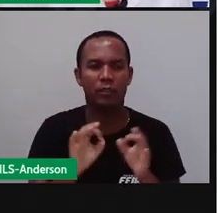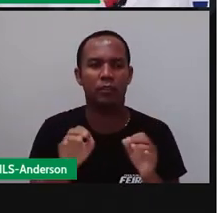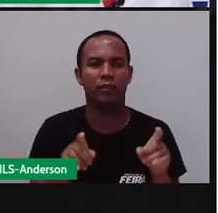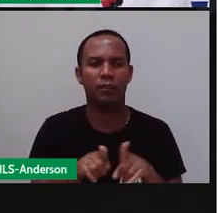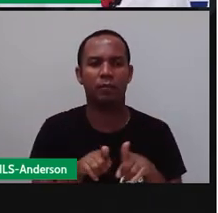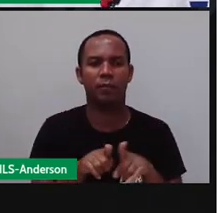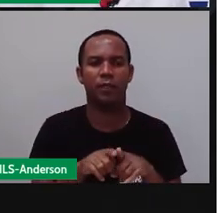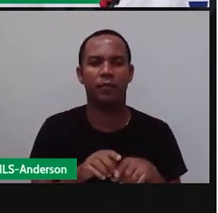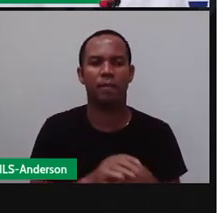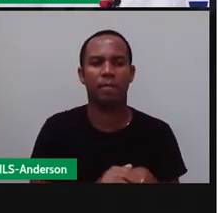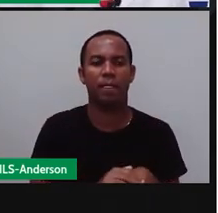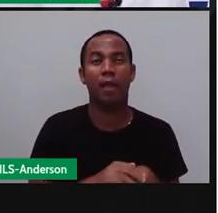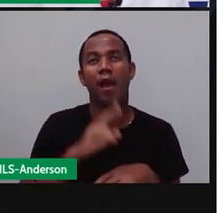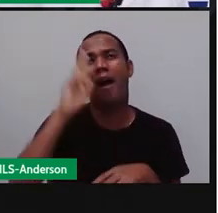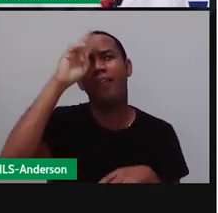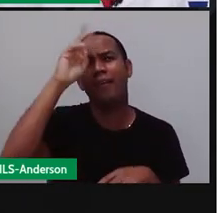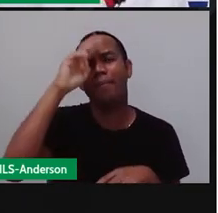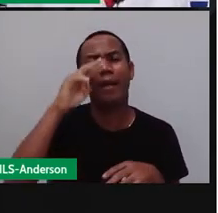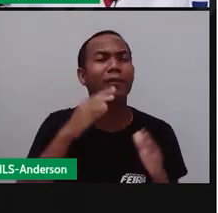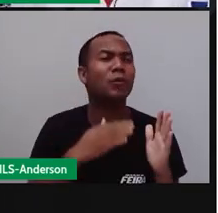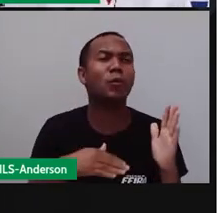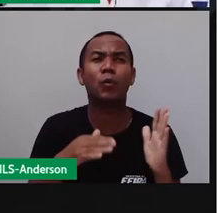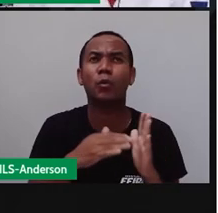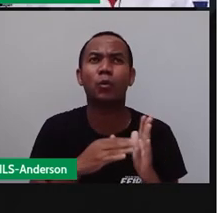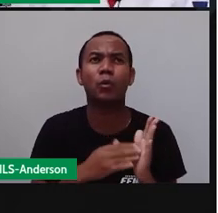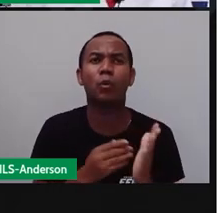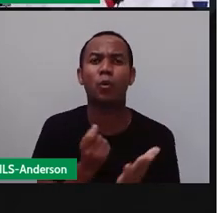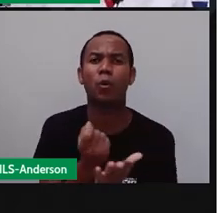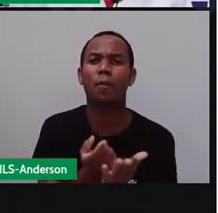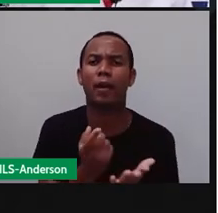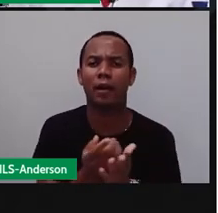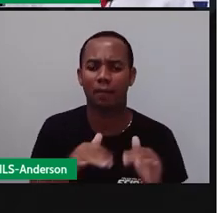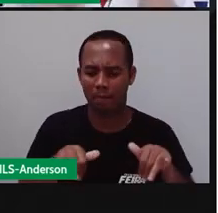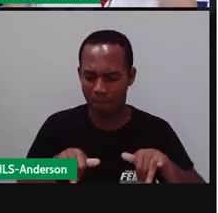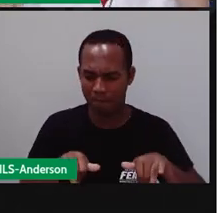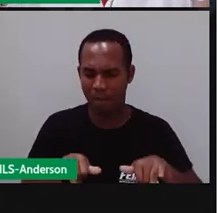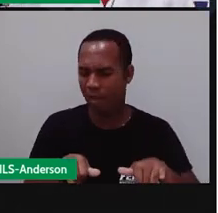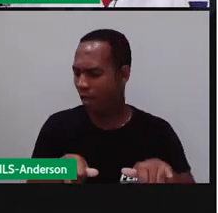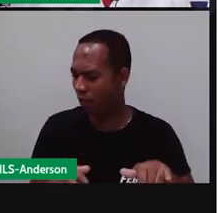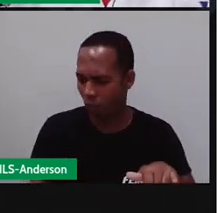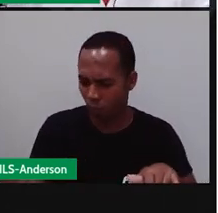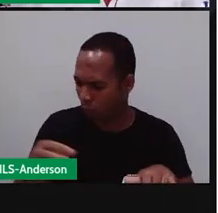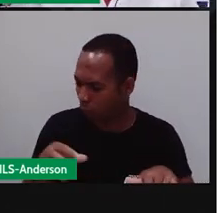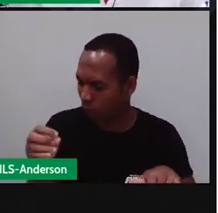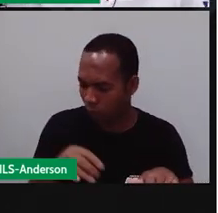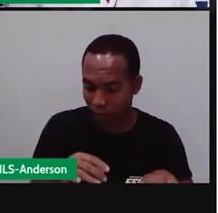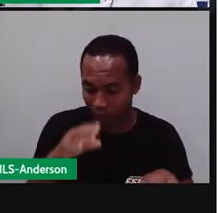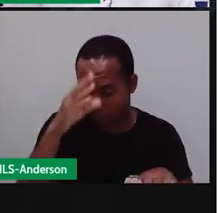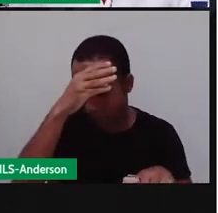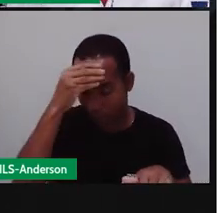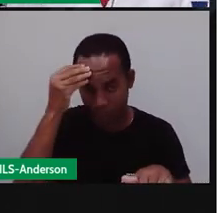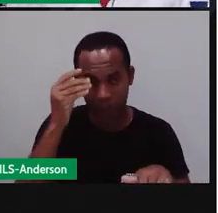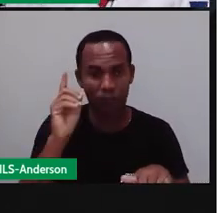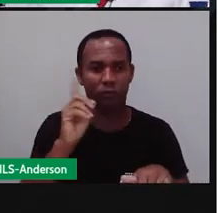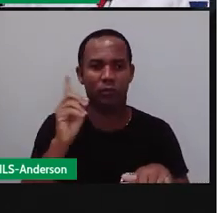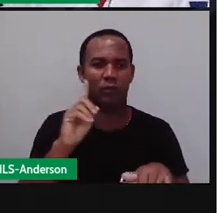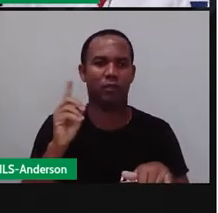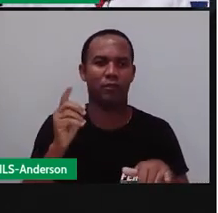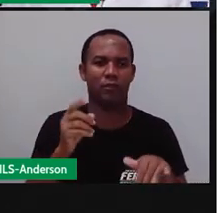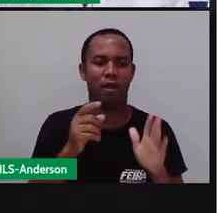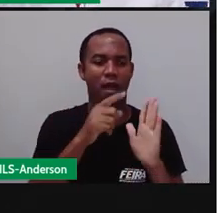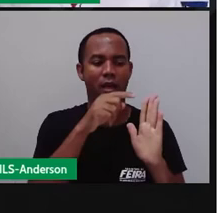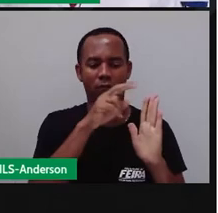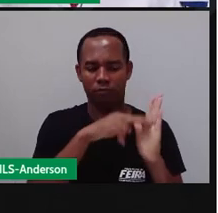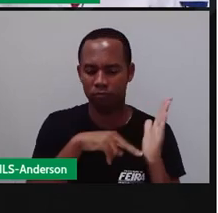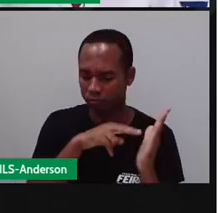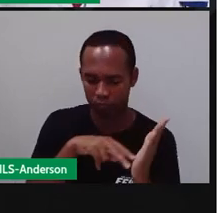né, lembrar-se de tudo. Então, a Pró faz a lista do mercado para que ela consiga lembrar de tudo que ela tem que comprar lá. Então,